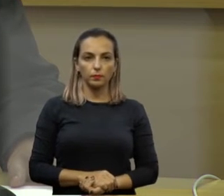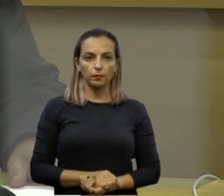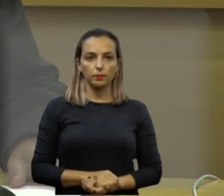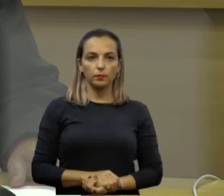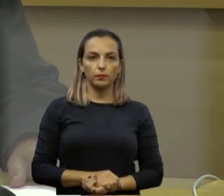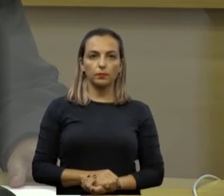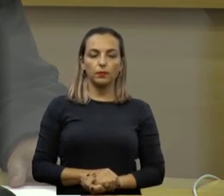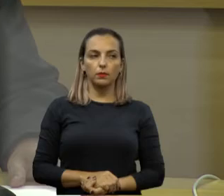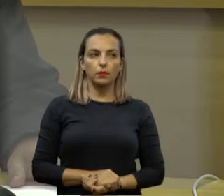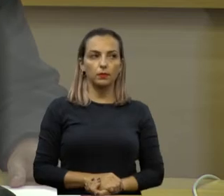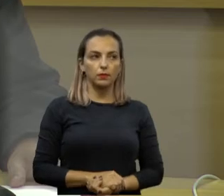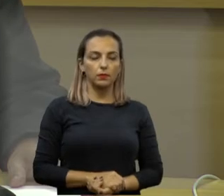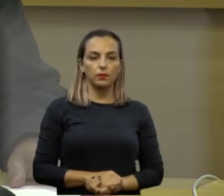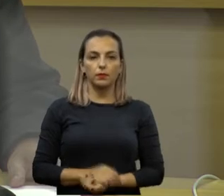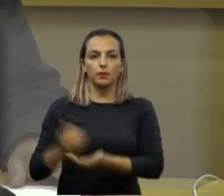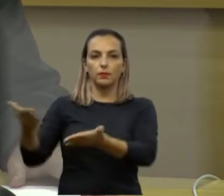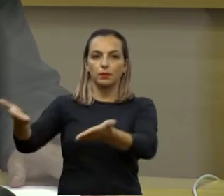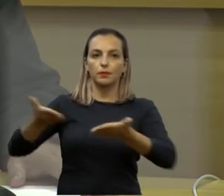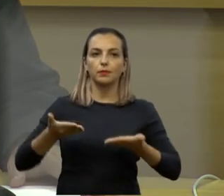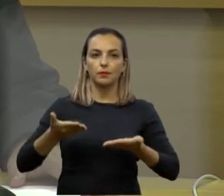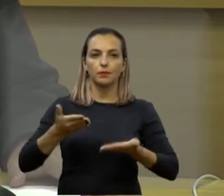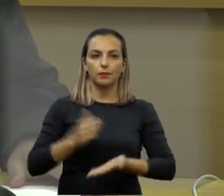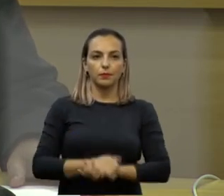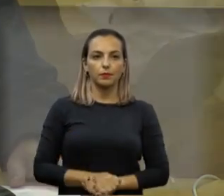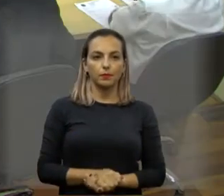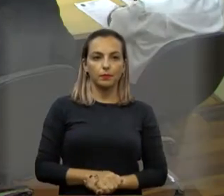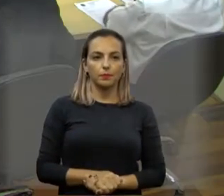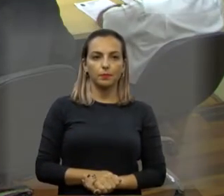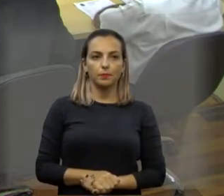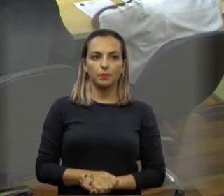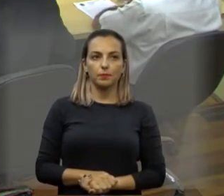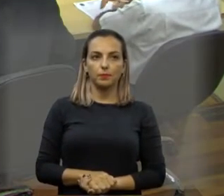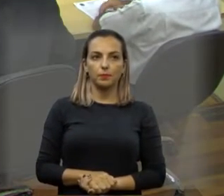nossa palestrante a Stacey seja bem-vinda